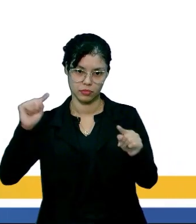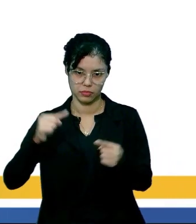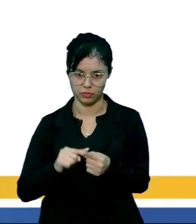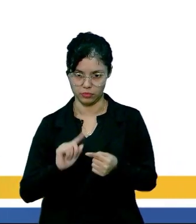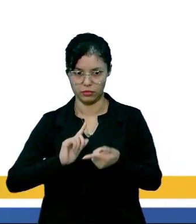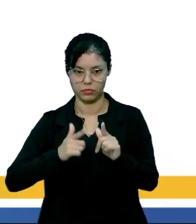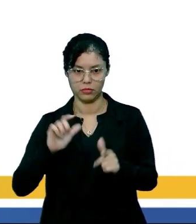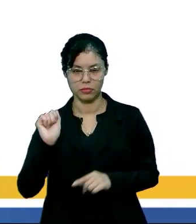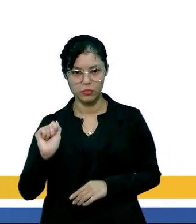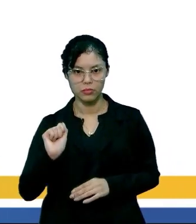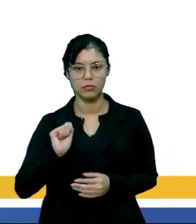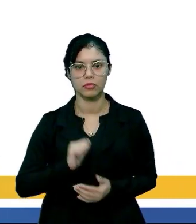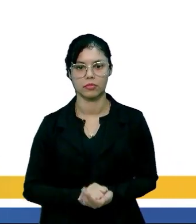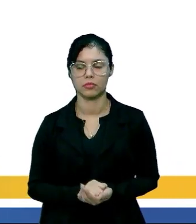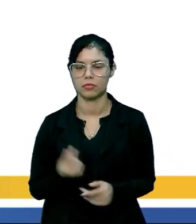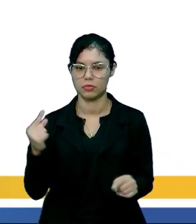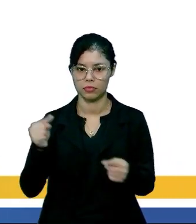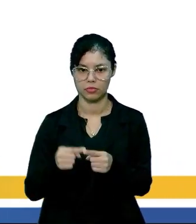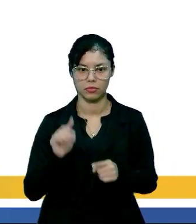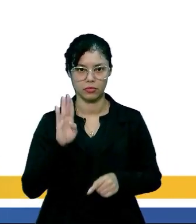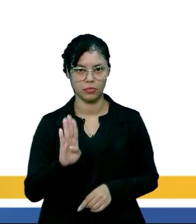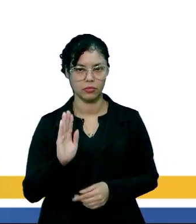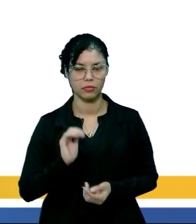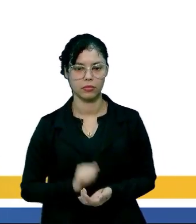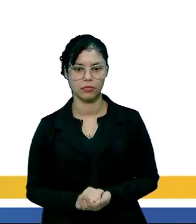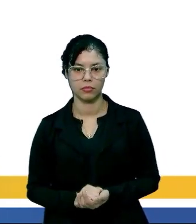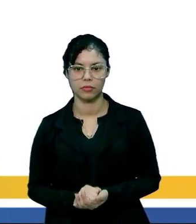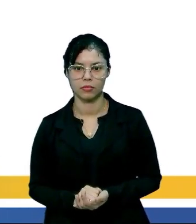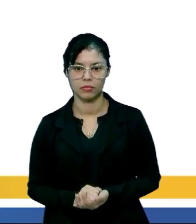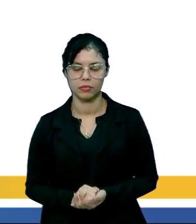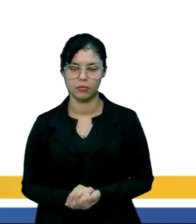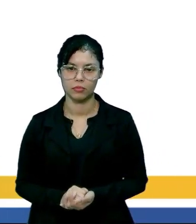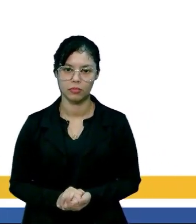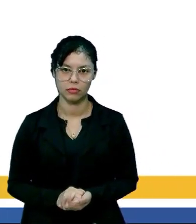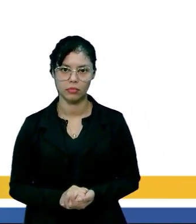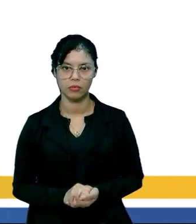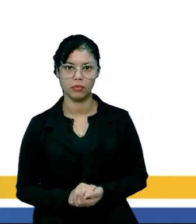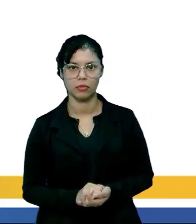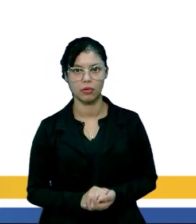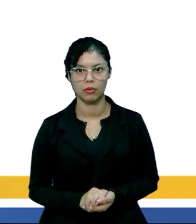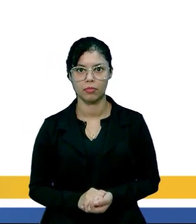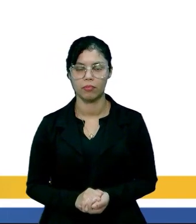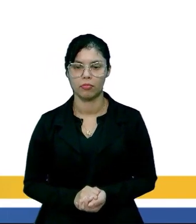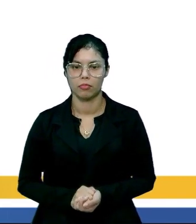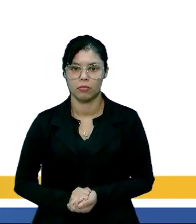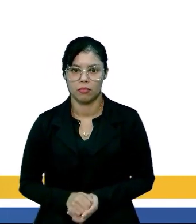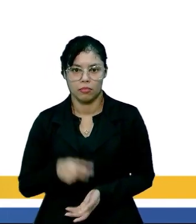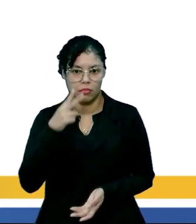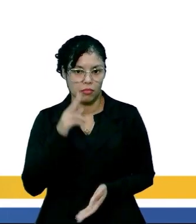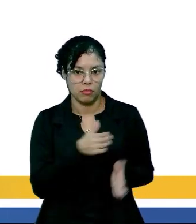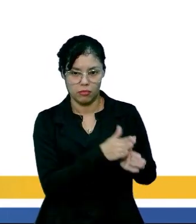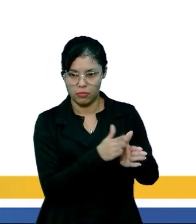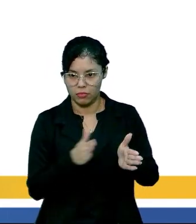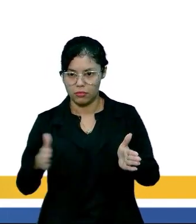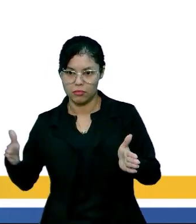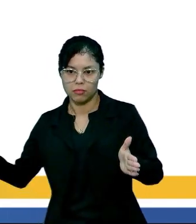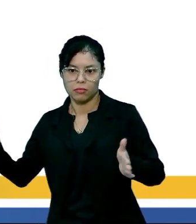letra A, tá? E próximo à letra B. Então aí, vejamos a